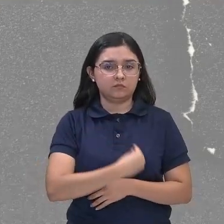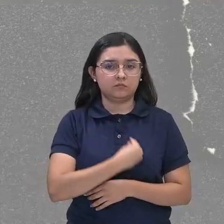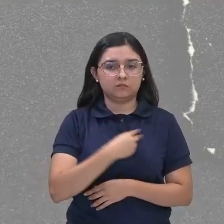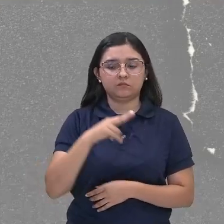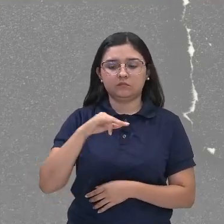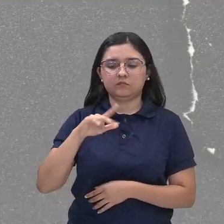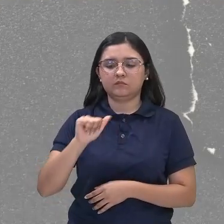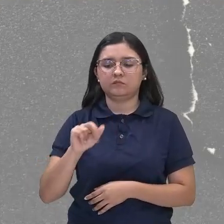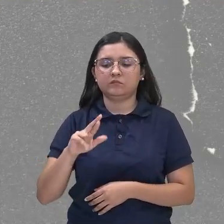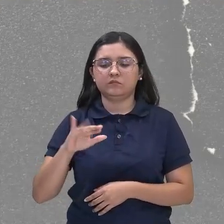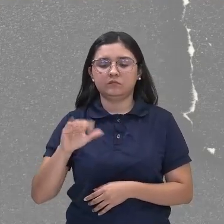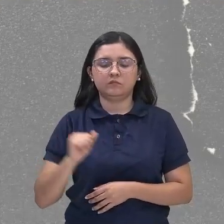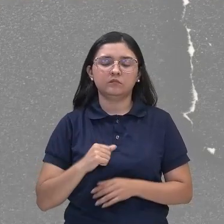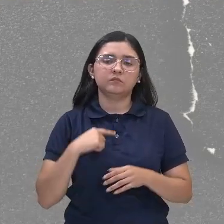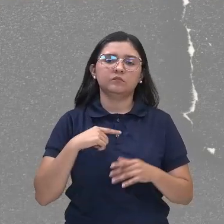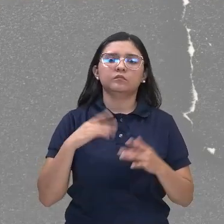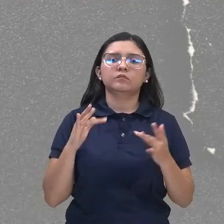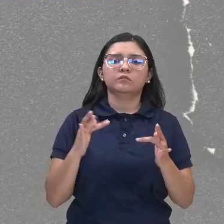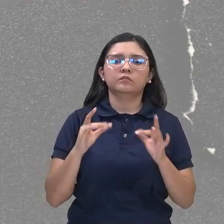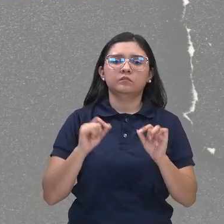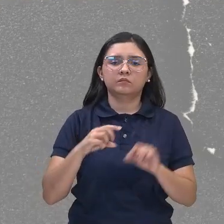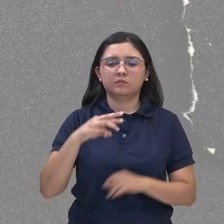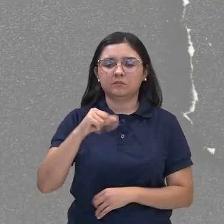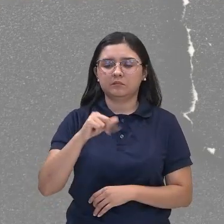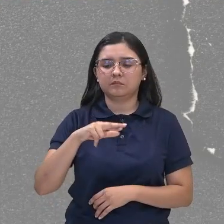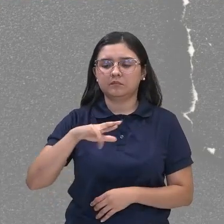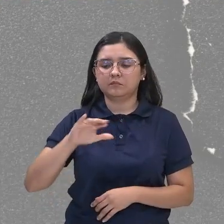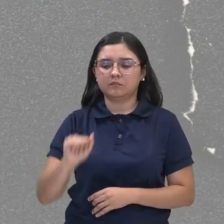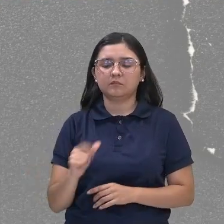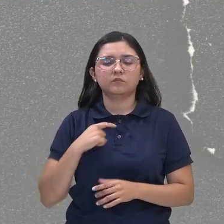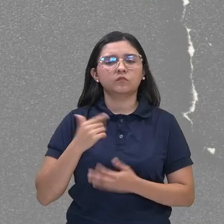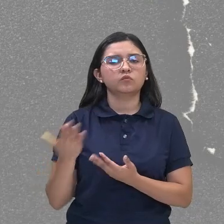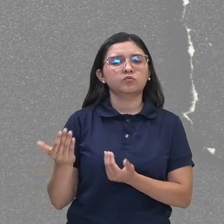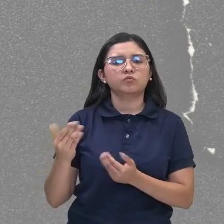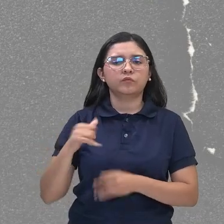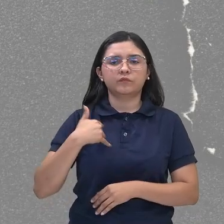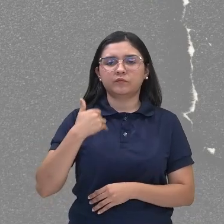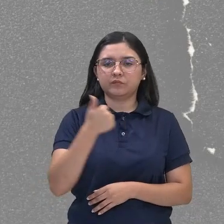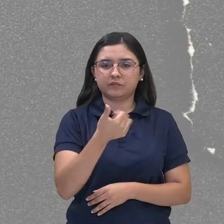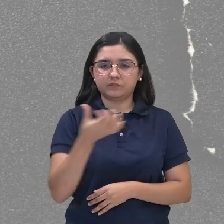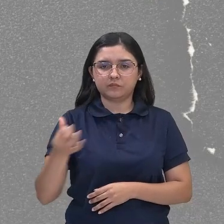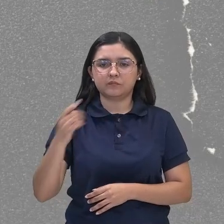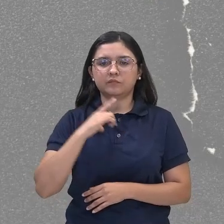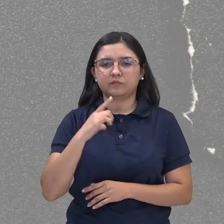e iniciou o romance com Maria Doroteia de Seixas, jovem de 16 anos